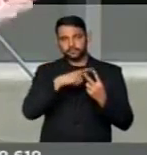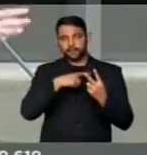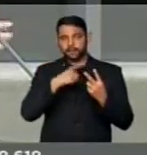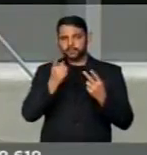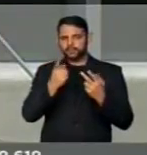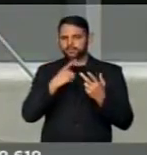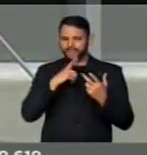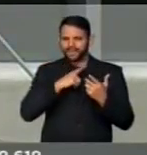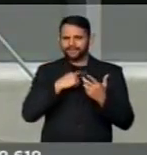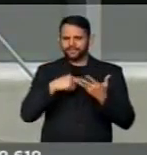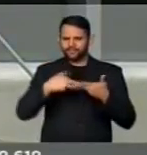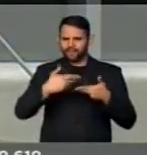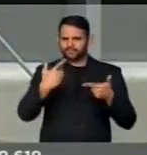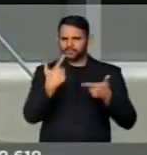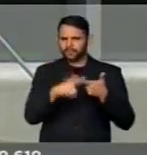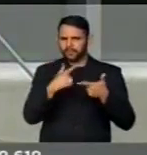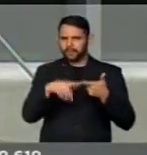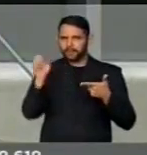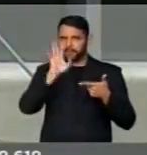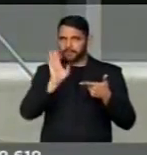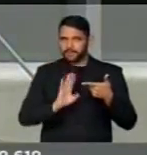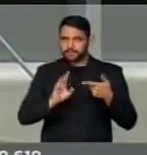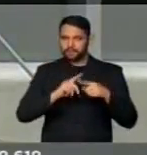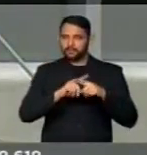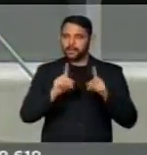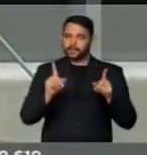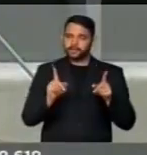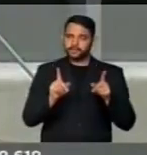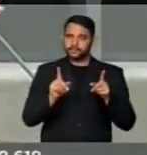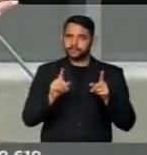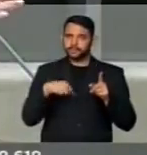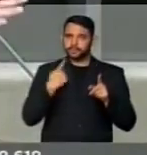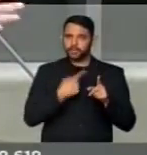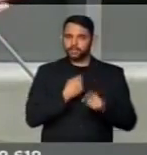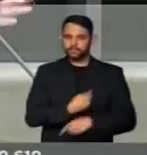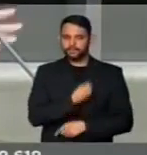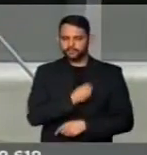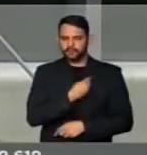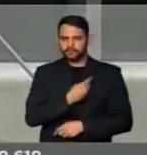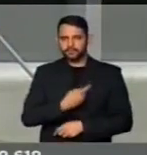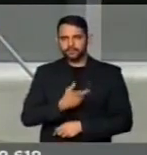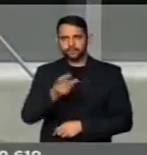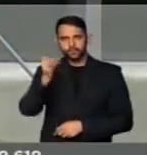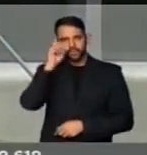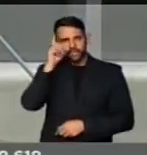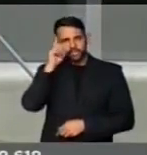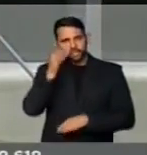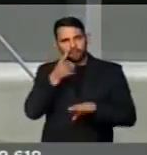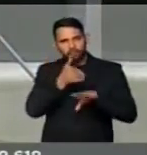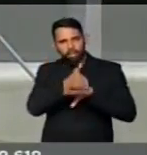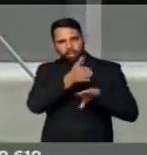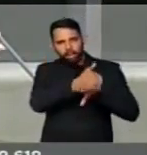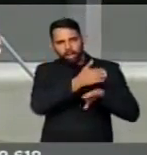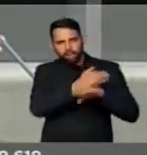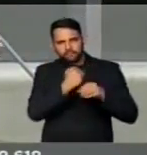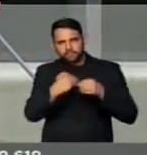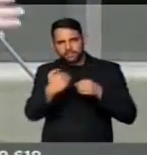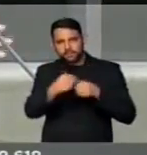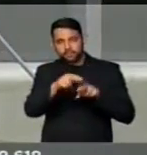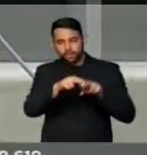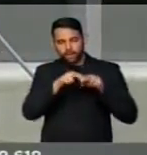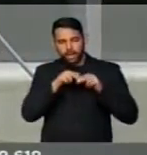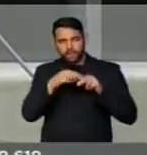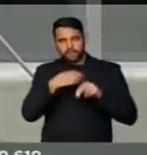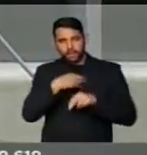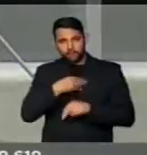diversos problemas no nosso país, mas nós que vivemos o dia a dia nos municípios, no meu caso, nos